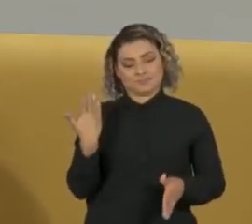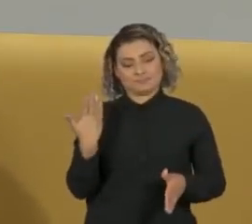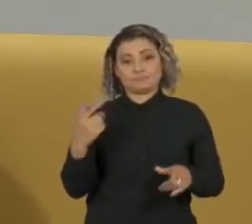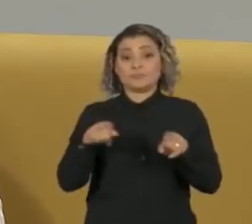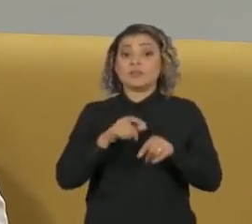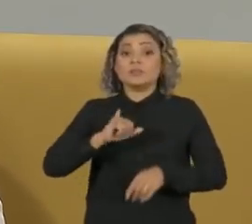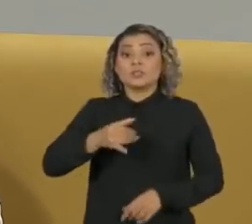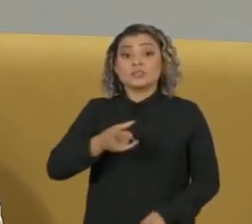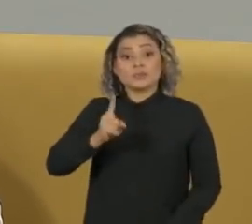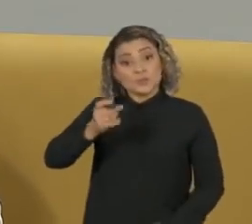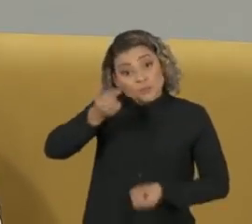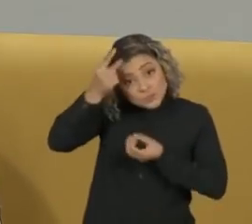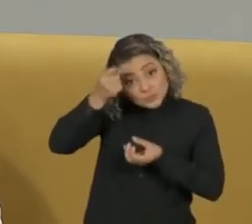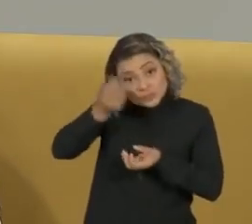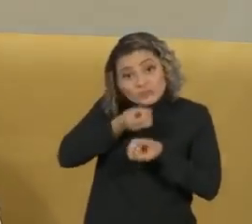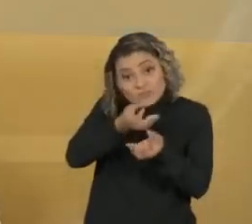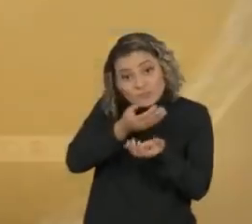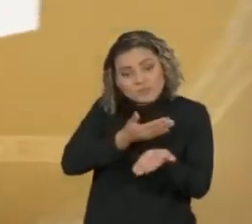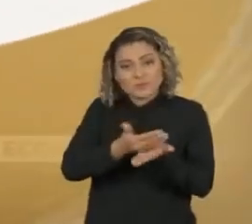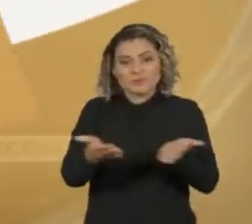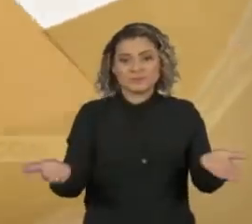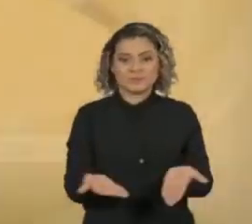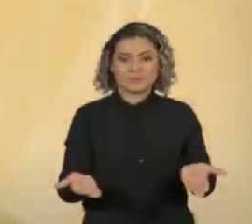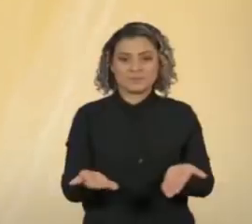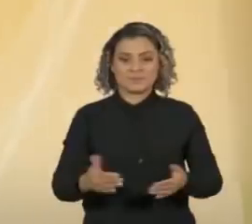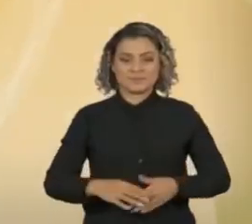de Informação começa agora.